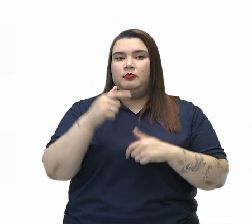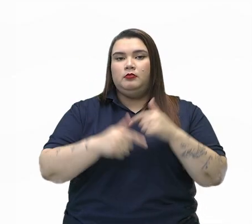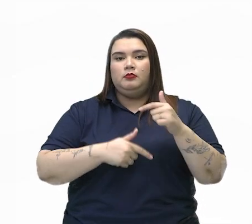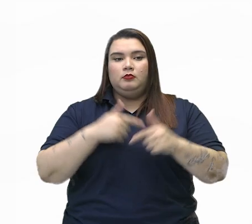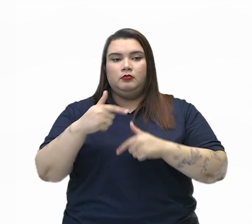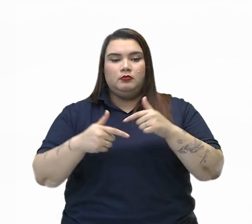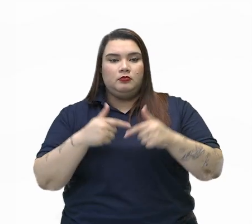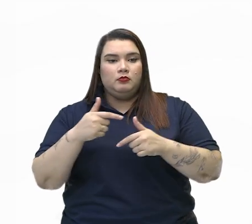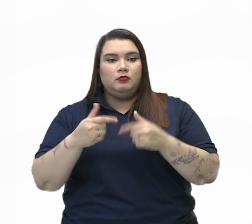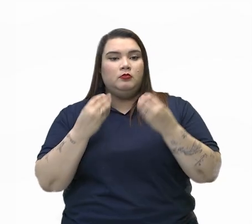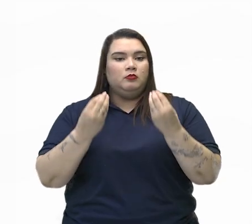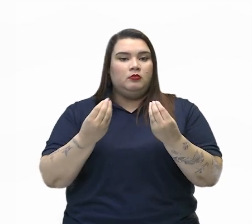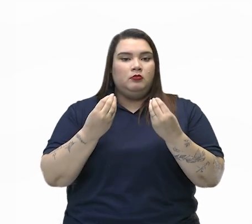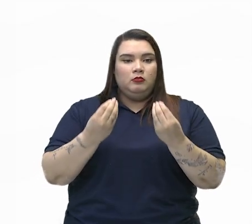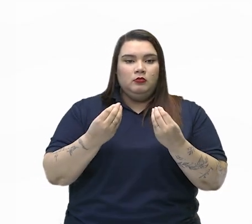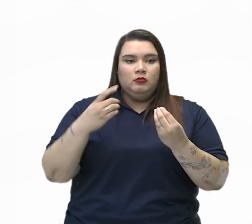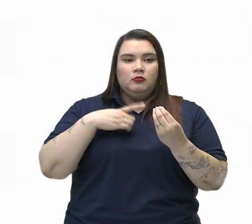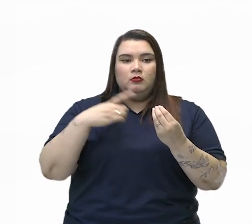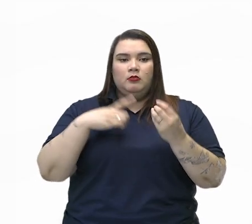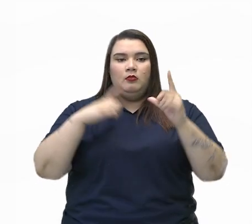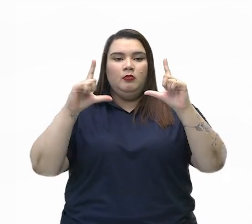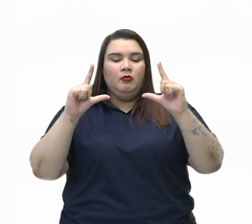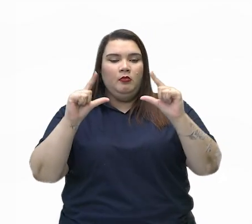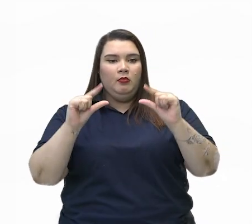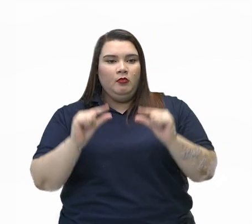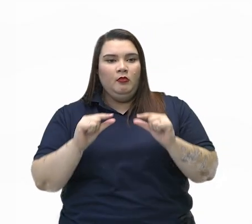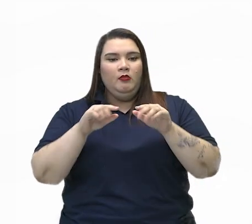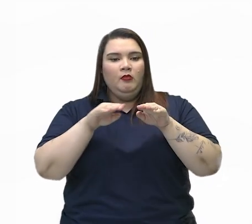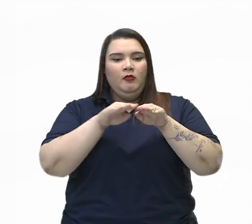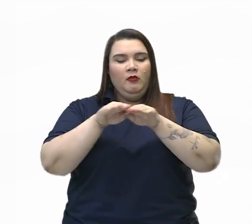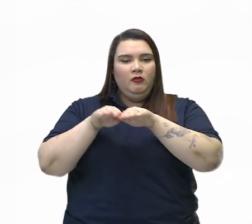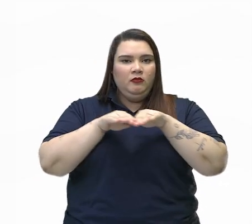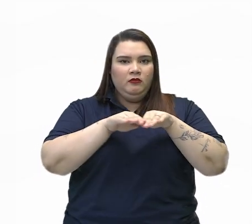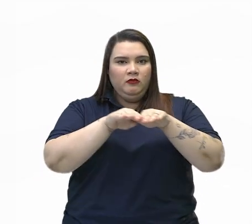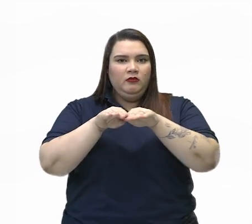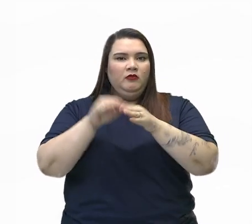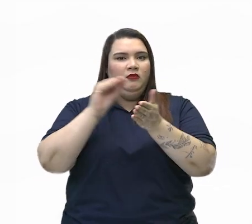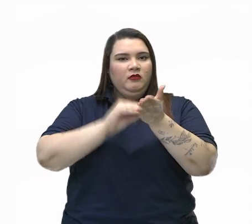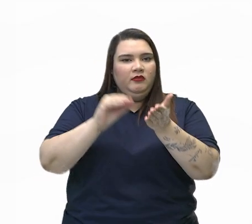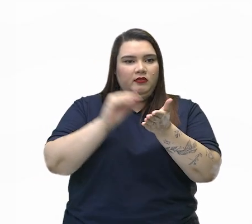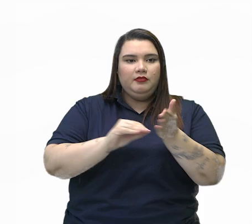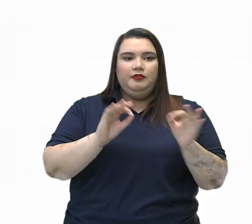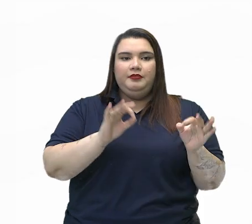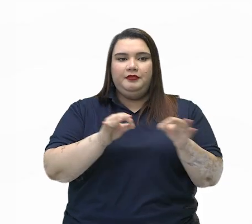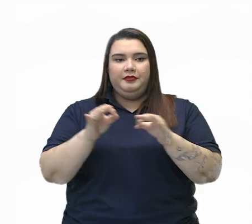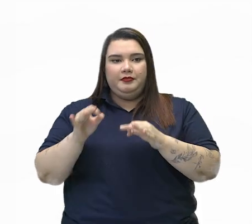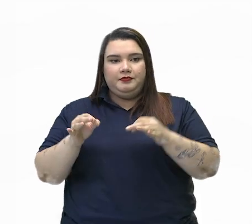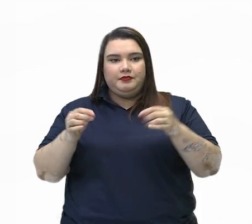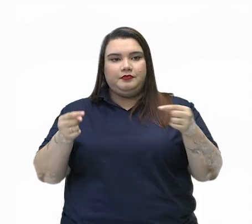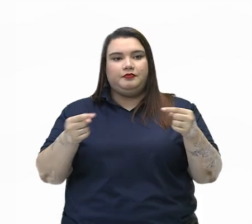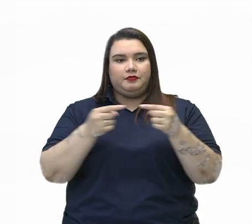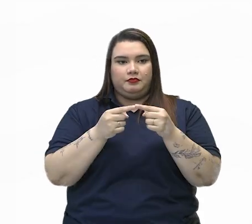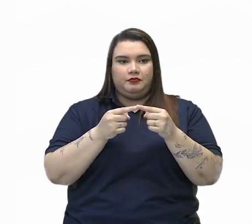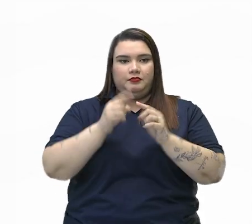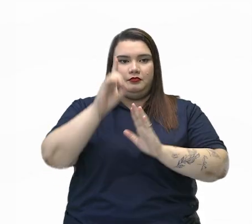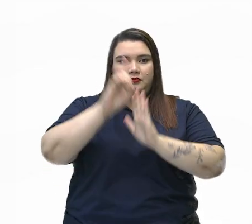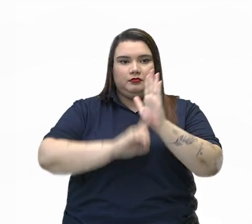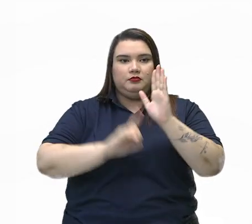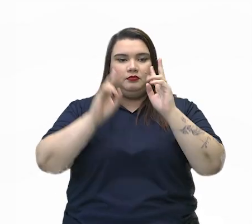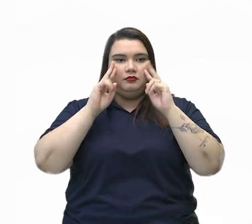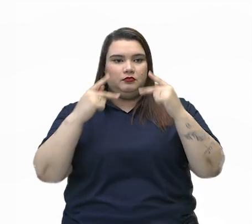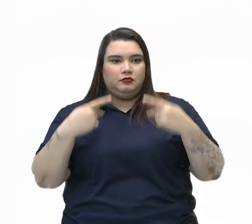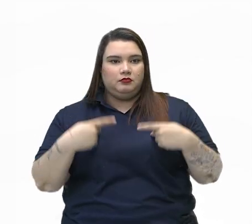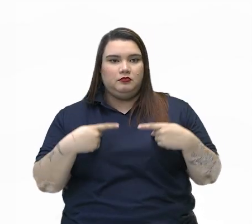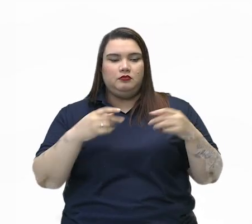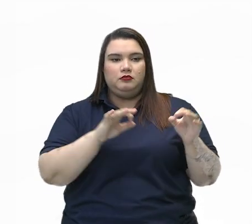seus trabalhos. Isso para quê? Para a diminuição aí da desigualdade, do racismo, meio ambiente e direitos humanos, ou